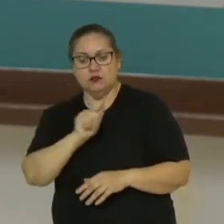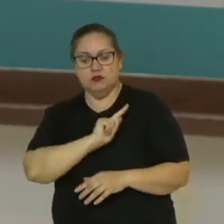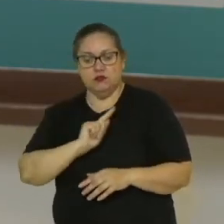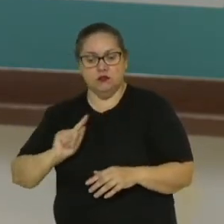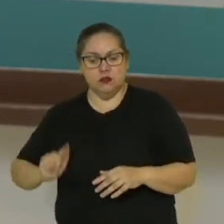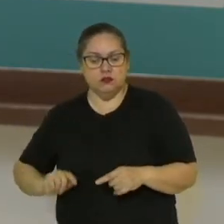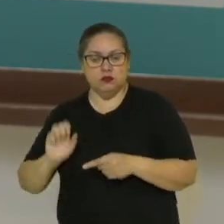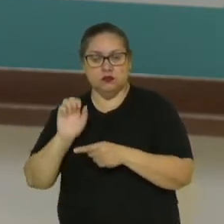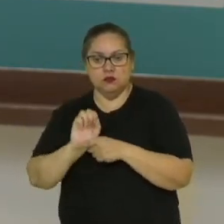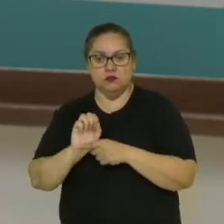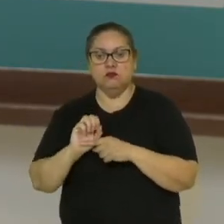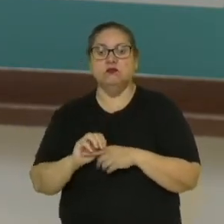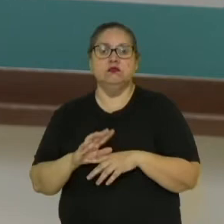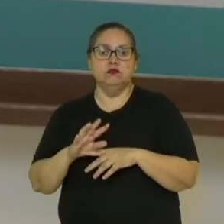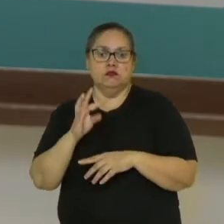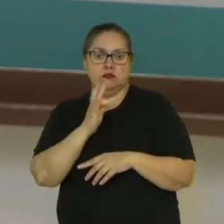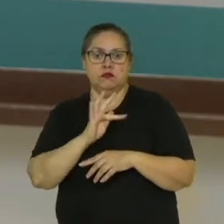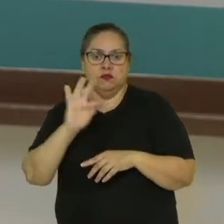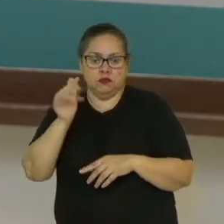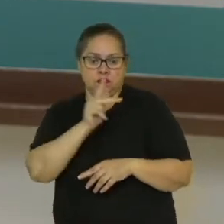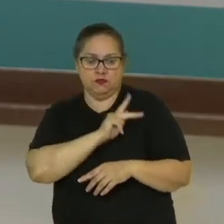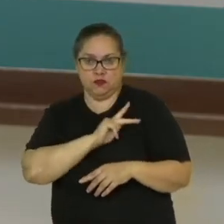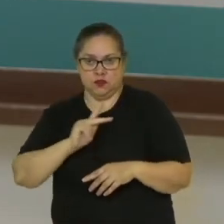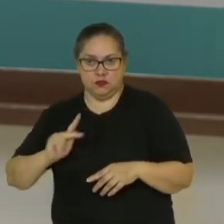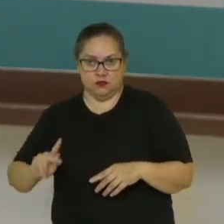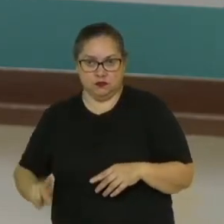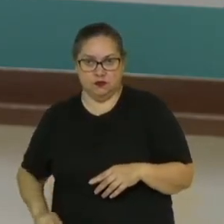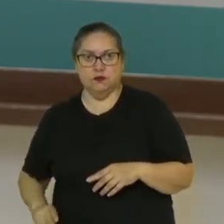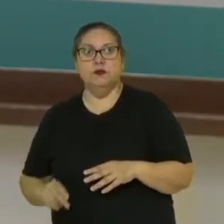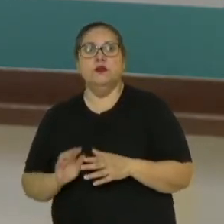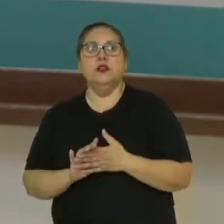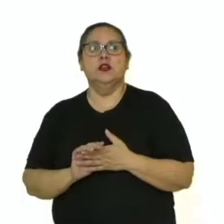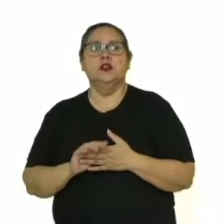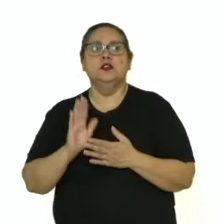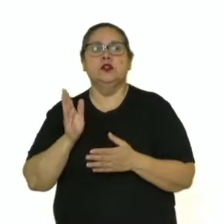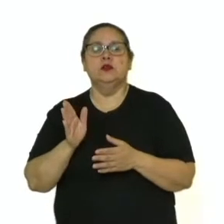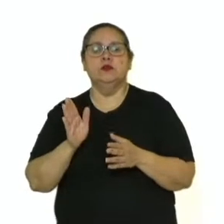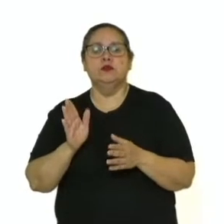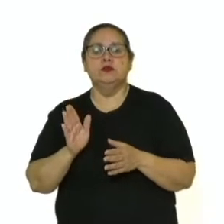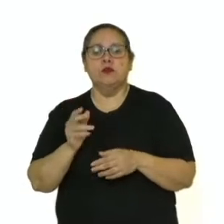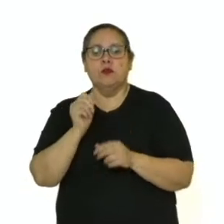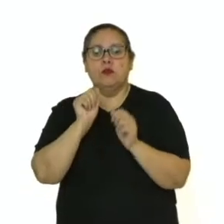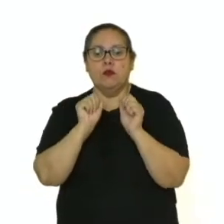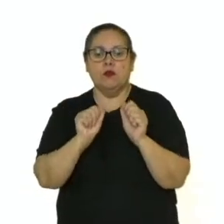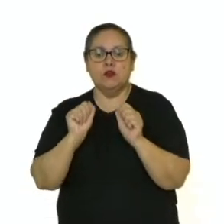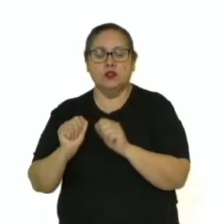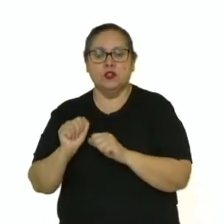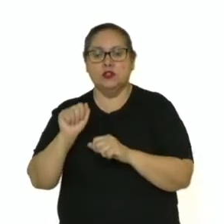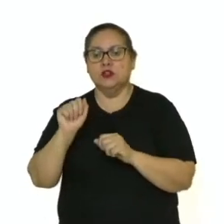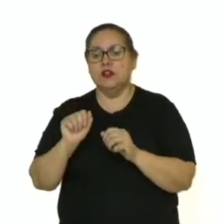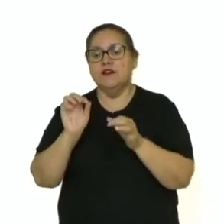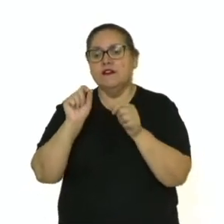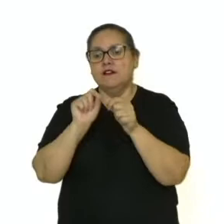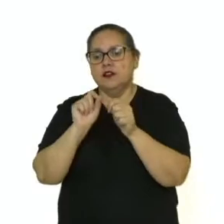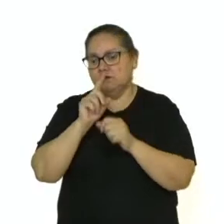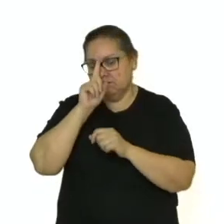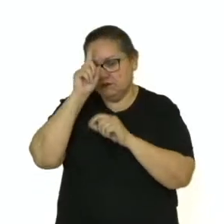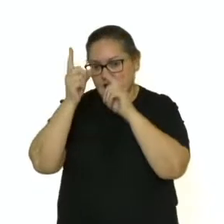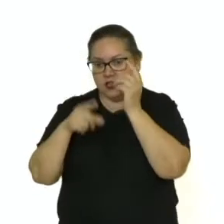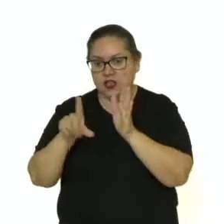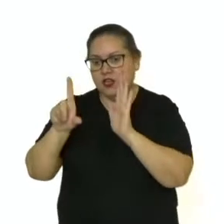governador, na federação na figura do presidente. Já o poder legislativo legisla e cria